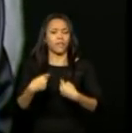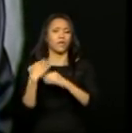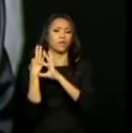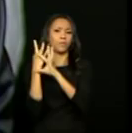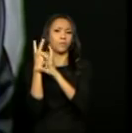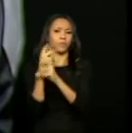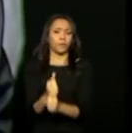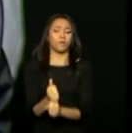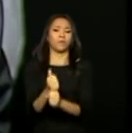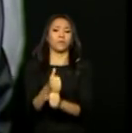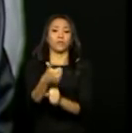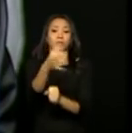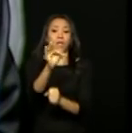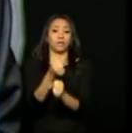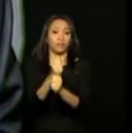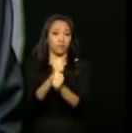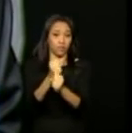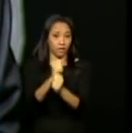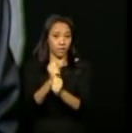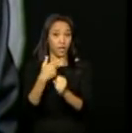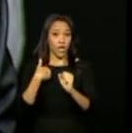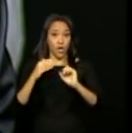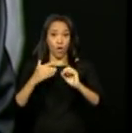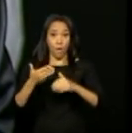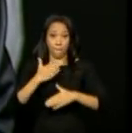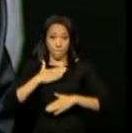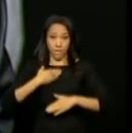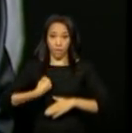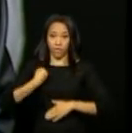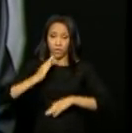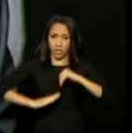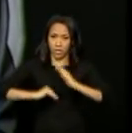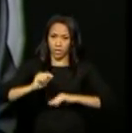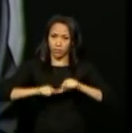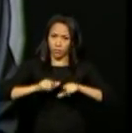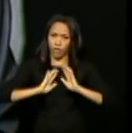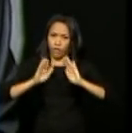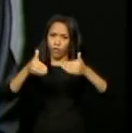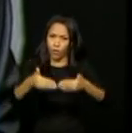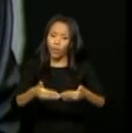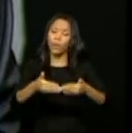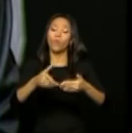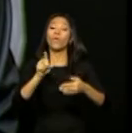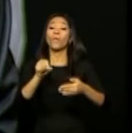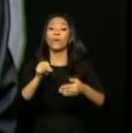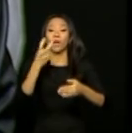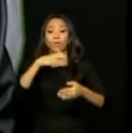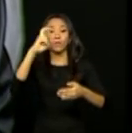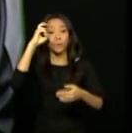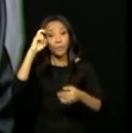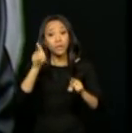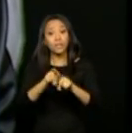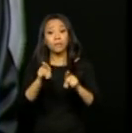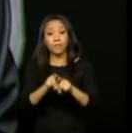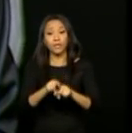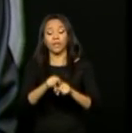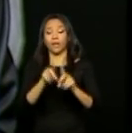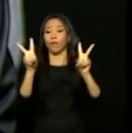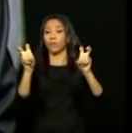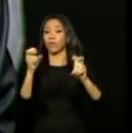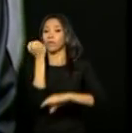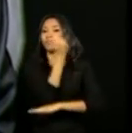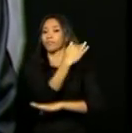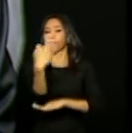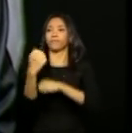décadas, devotei minha vida à cultura e ao meio ambiente, tema que me é muito caro. Por isso, afirmo de antemão que